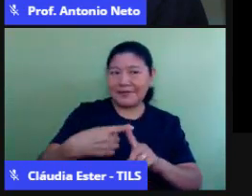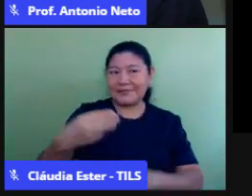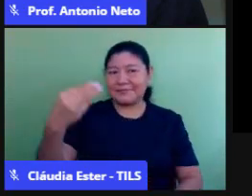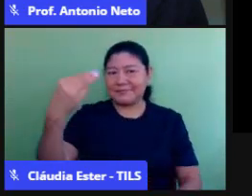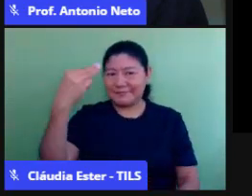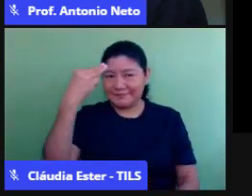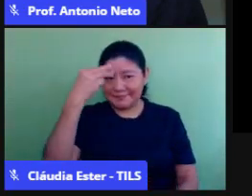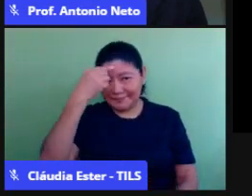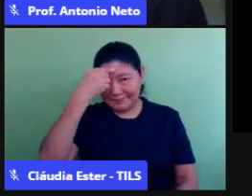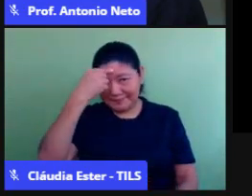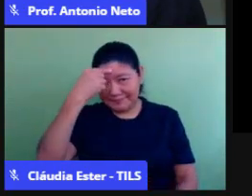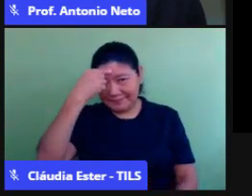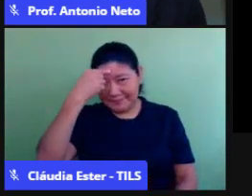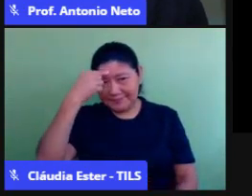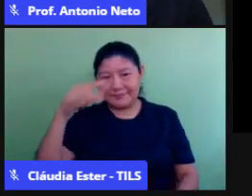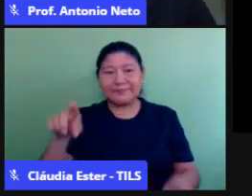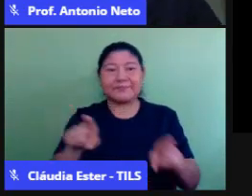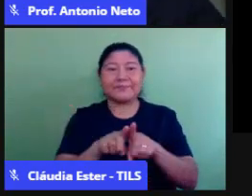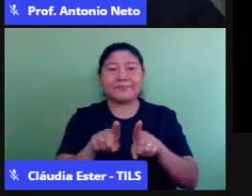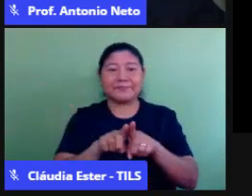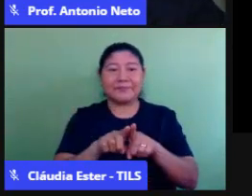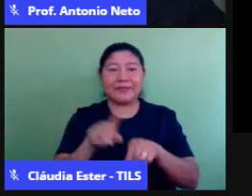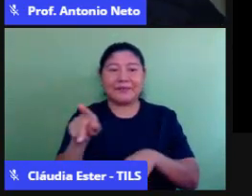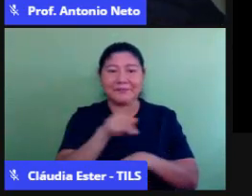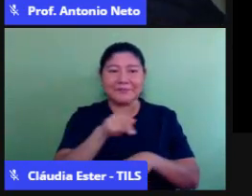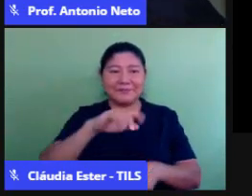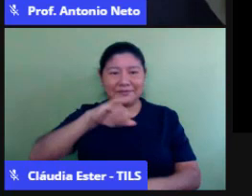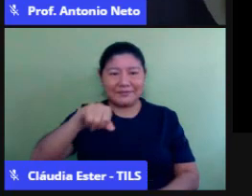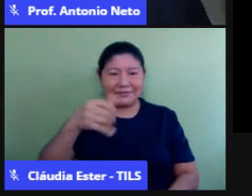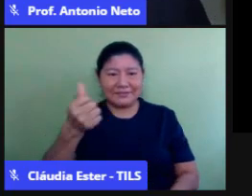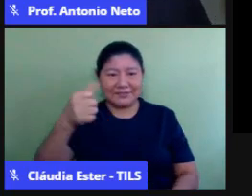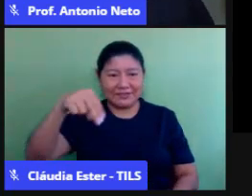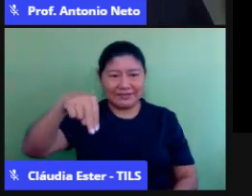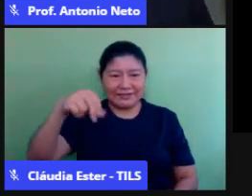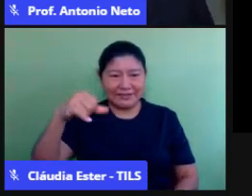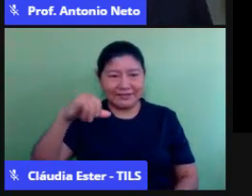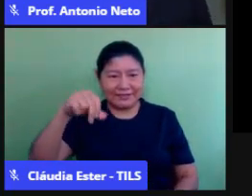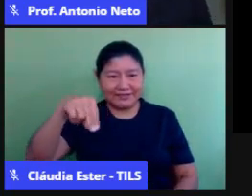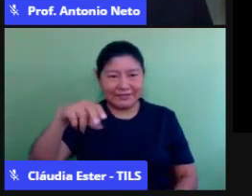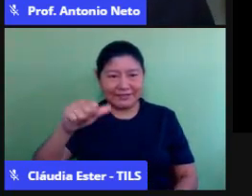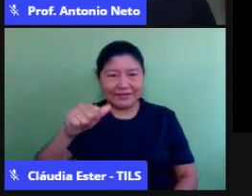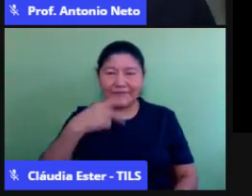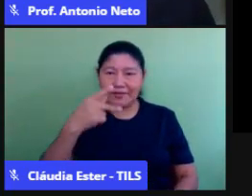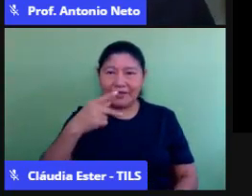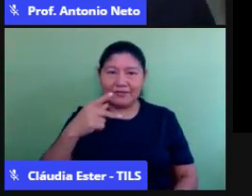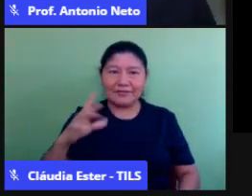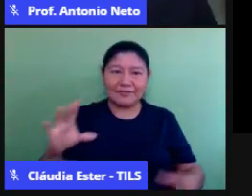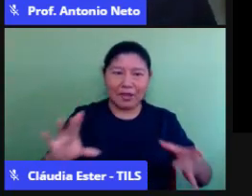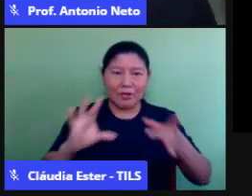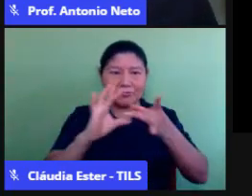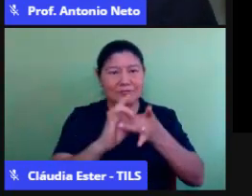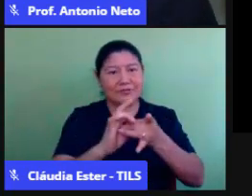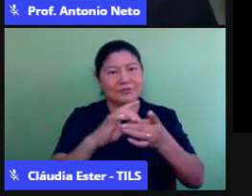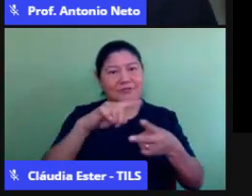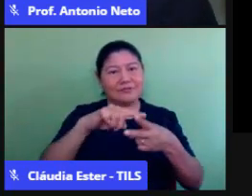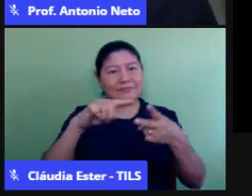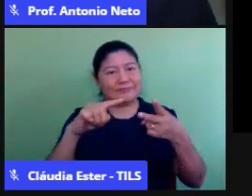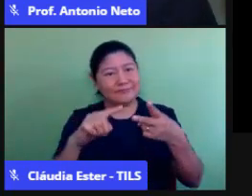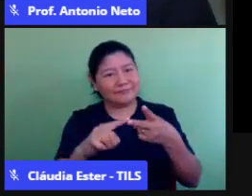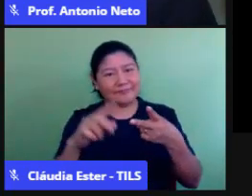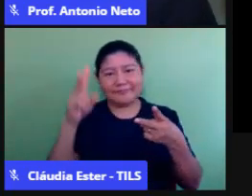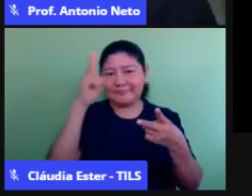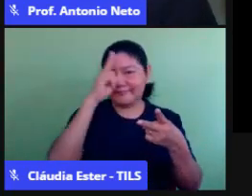como diz a Janine, a história está dentro da memória, assim como a memória está dentro da história. Então tem uma